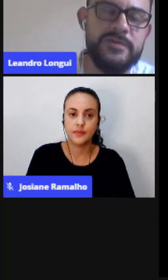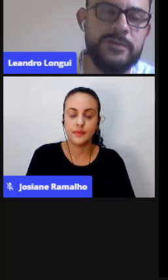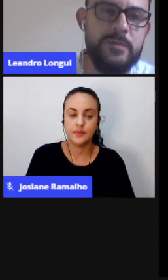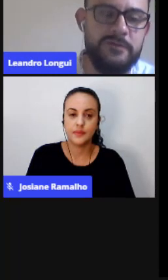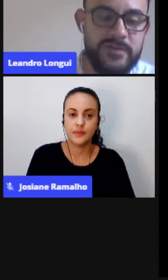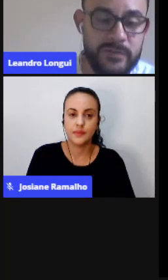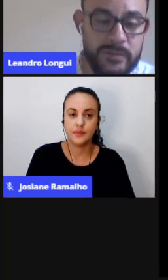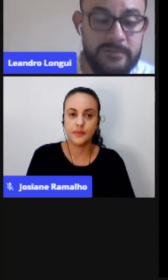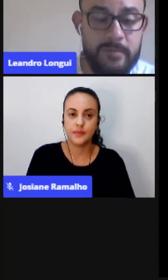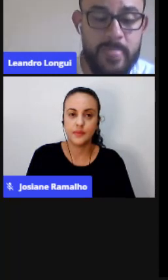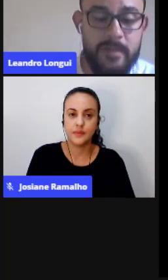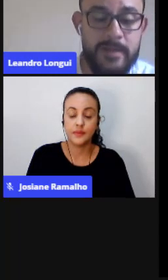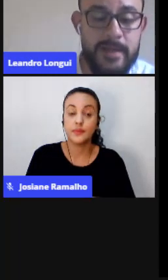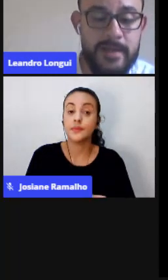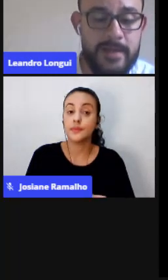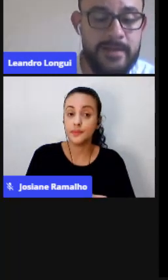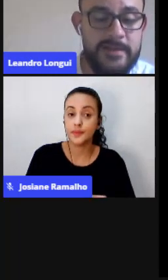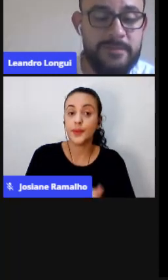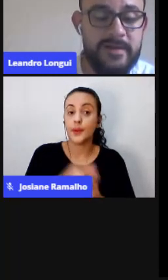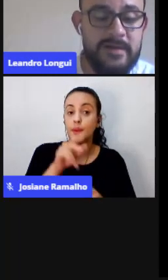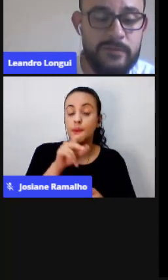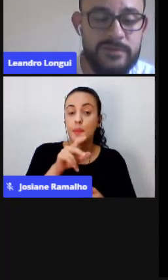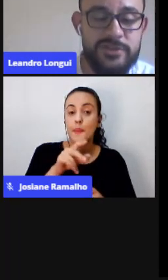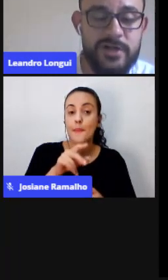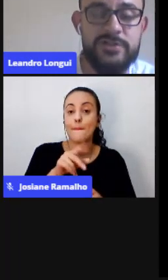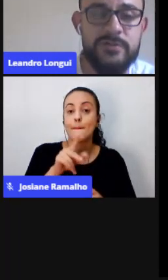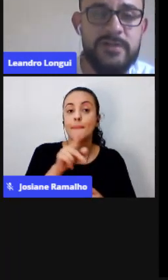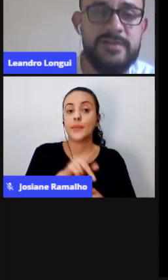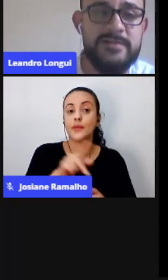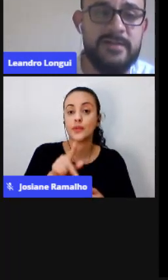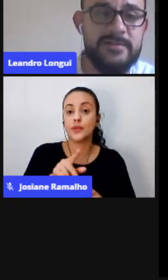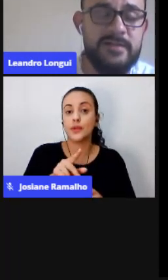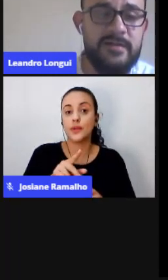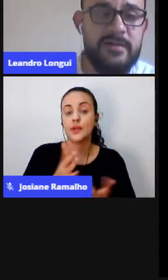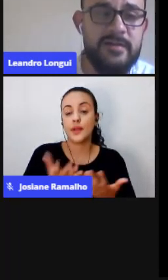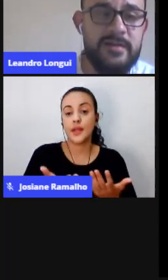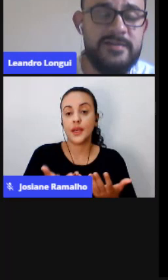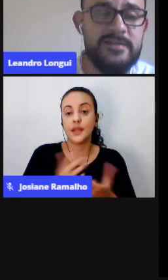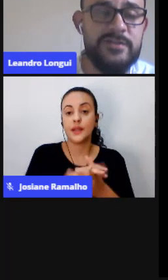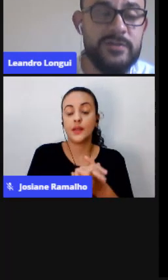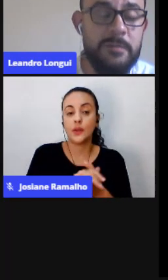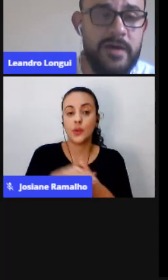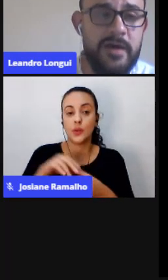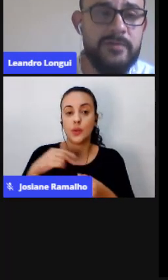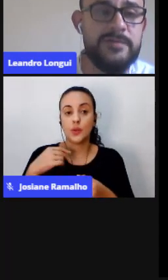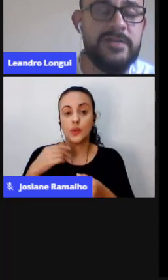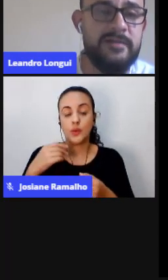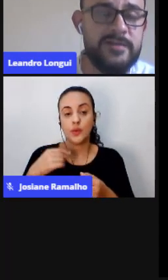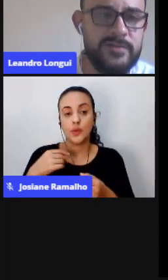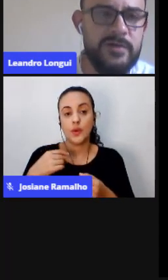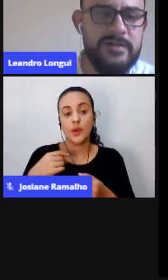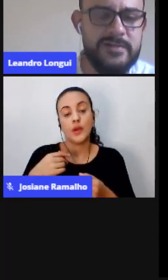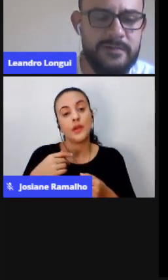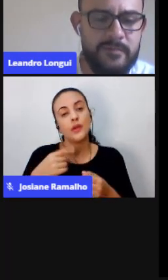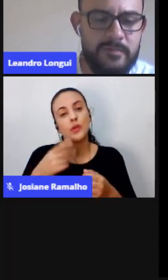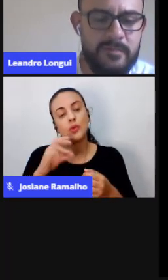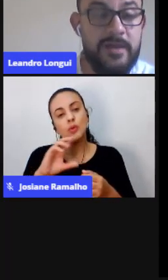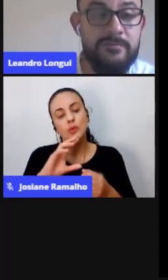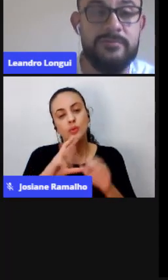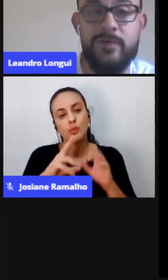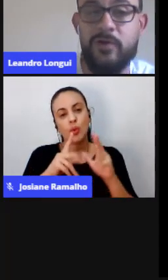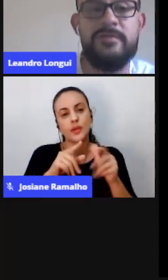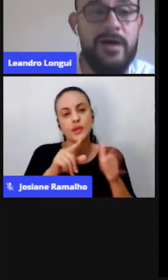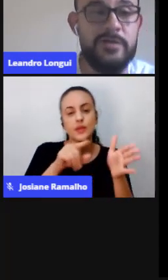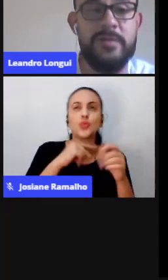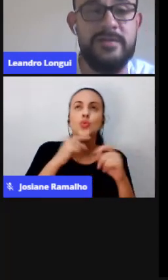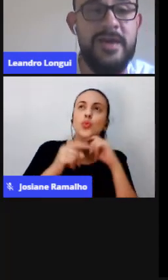Então, professor, professora, esperamos, diante de todas esses questionamentos, inquietações, né,